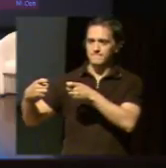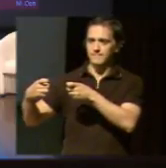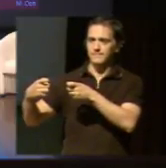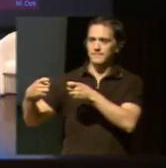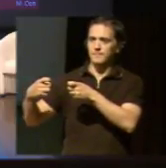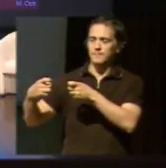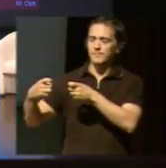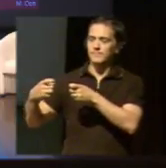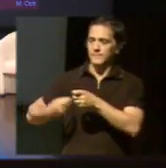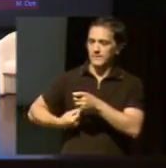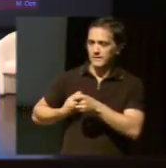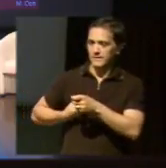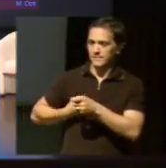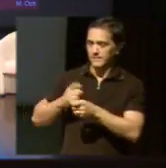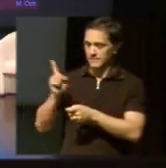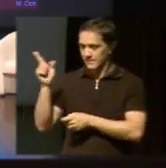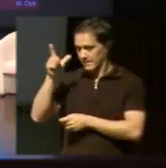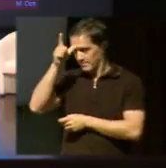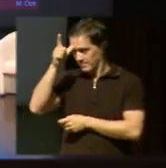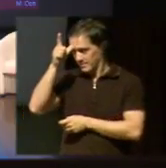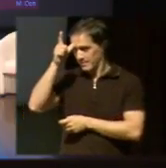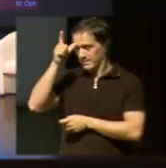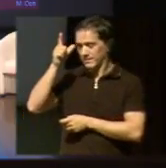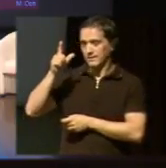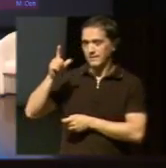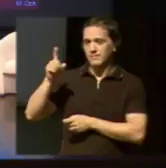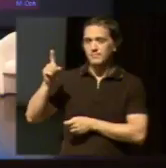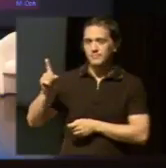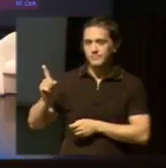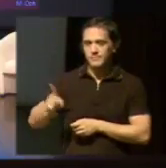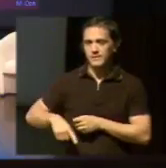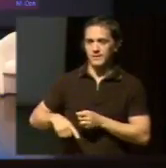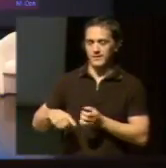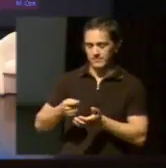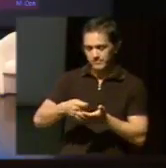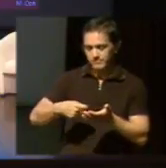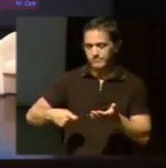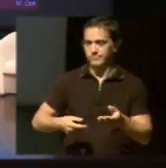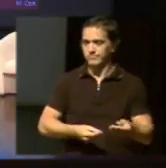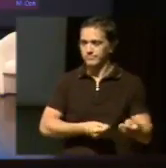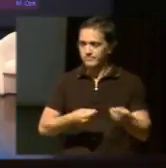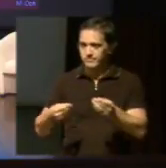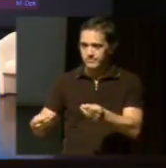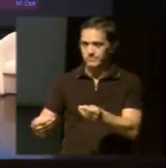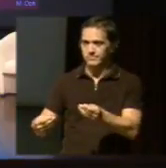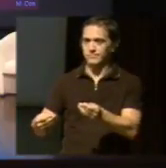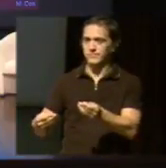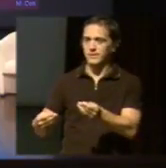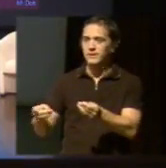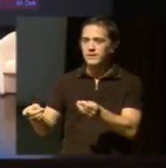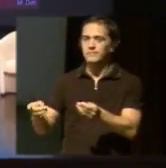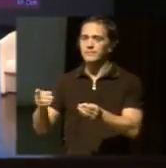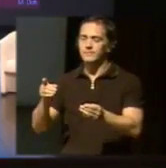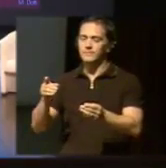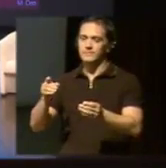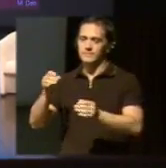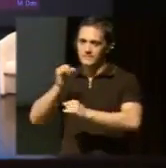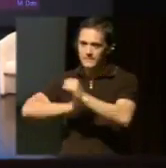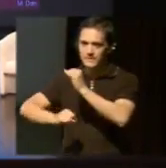Heidelberg. E a ideia é de esses textos serem colocados na homepage e depois